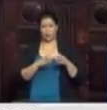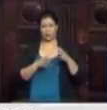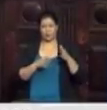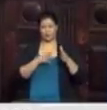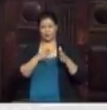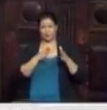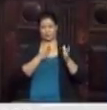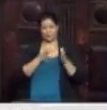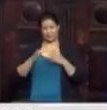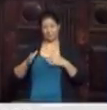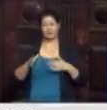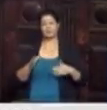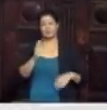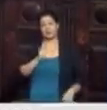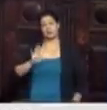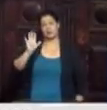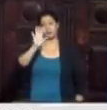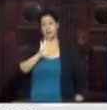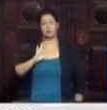Mas o nosso